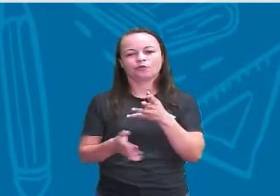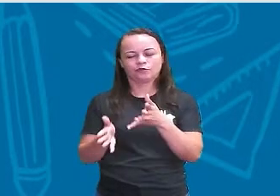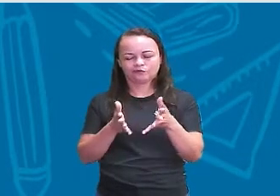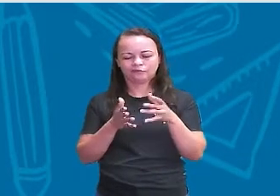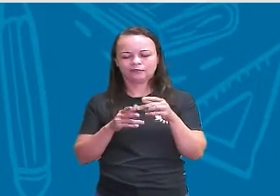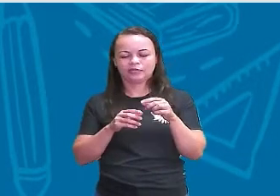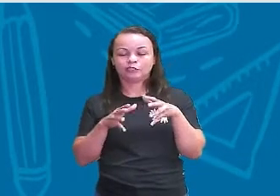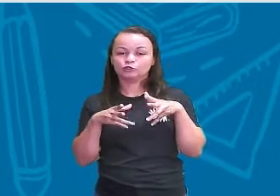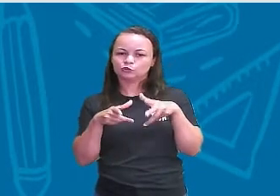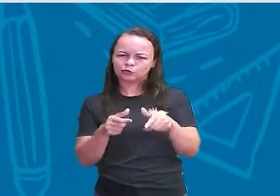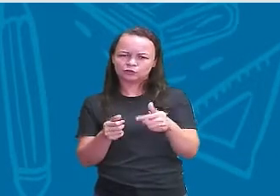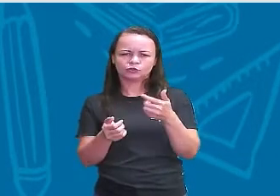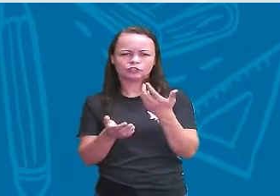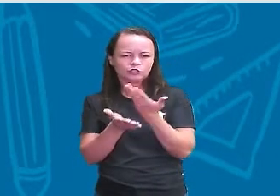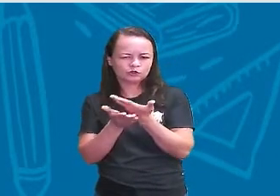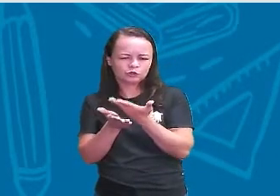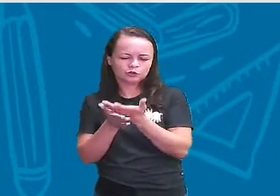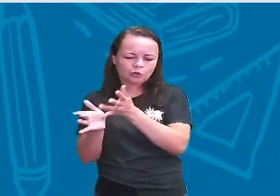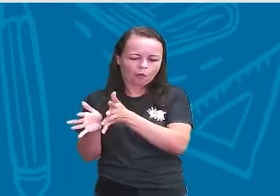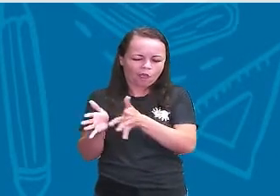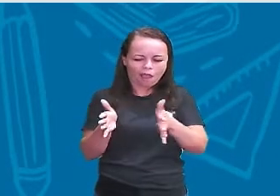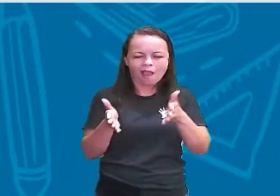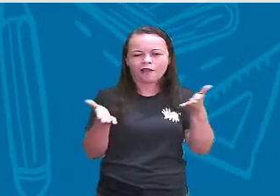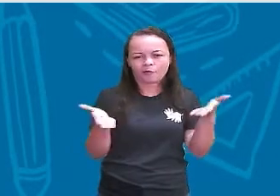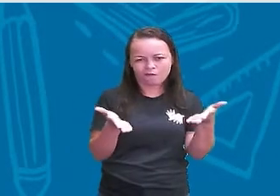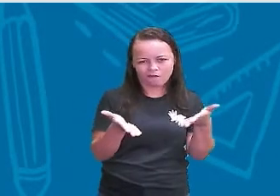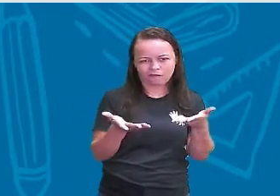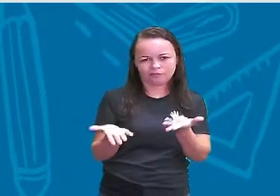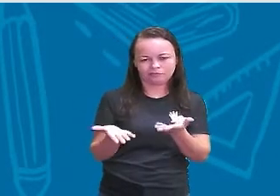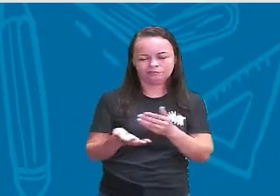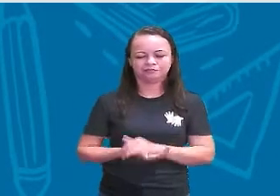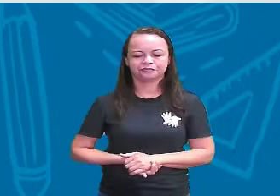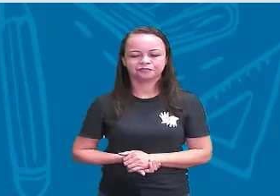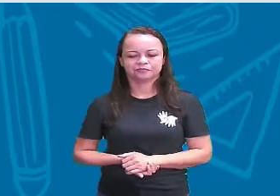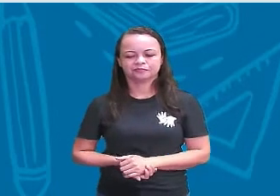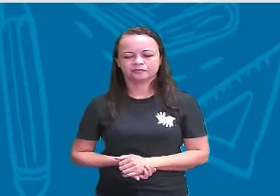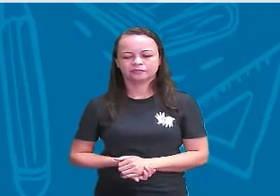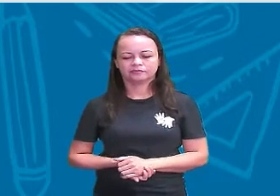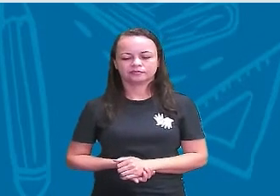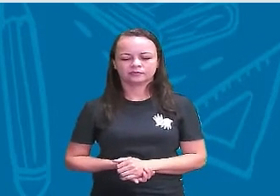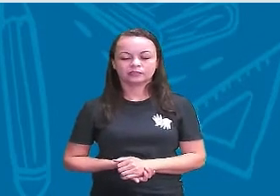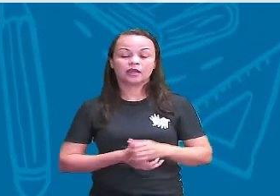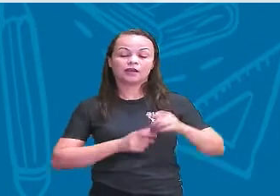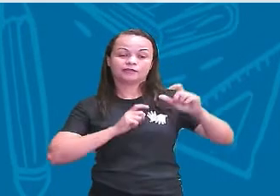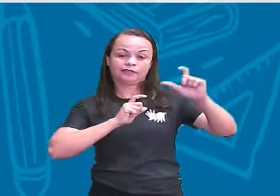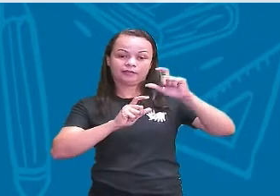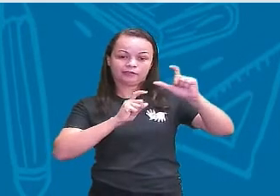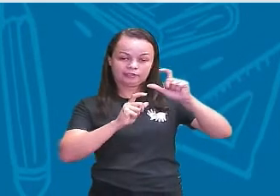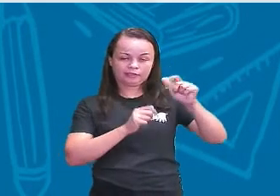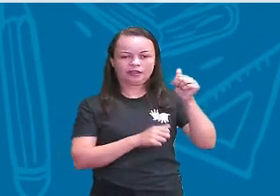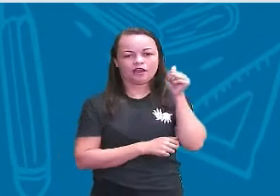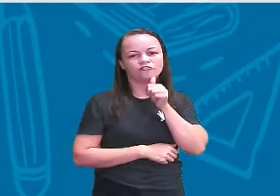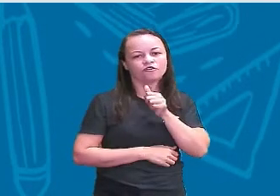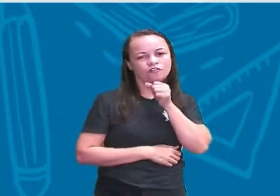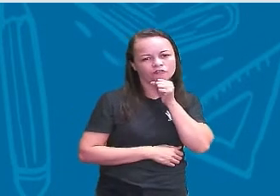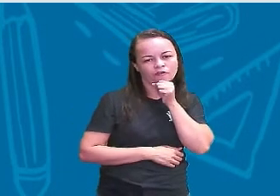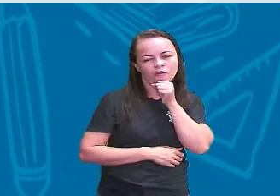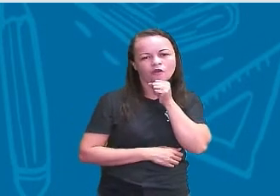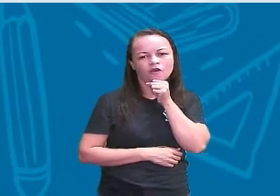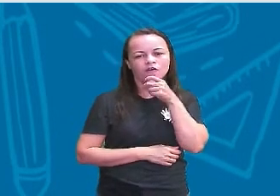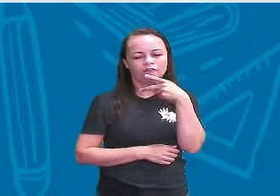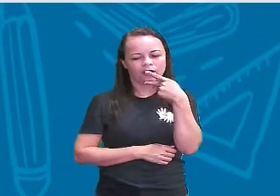baseado naquilo que a gente aprendeu ao longo da nossa aula. Aí na tirinha, a vovó vai falar lá para o vovô,